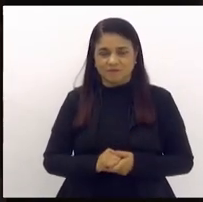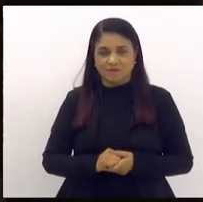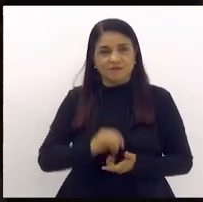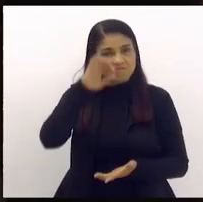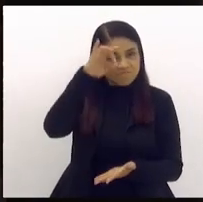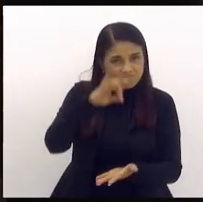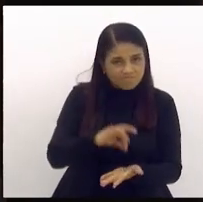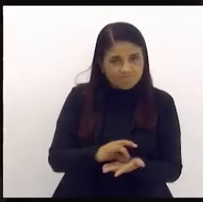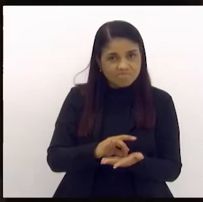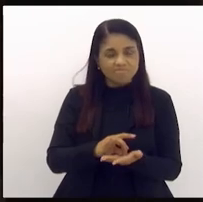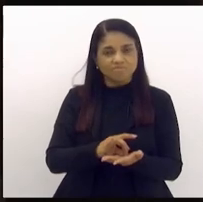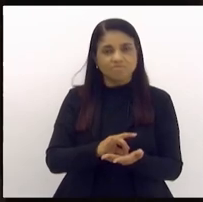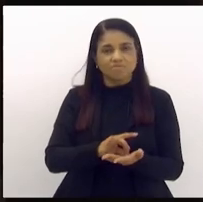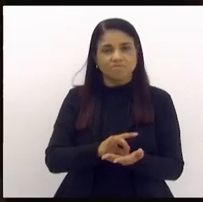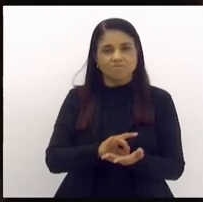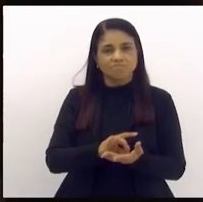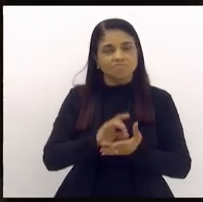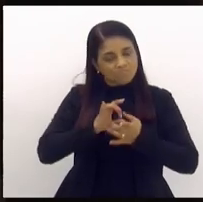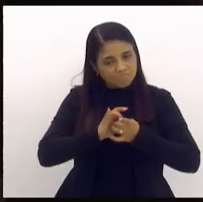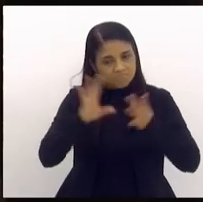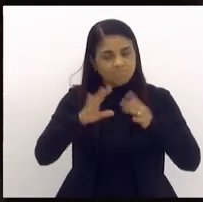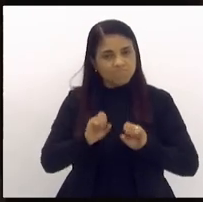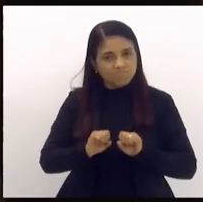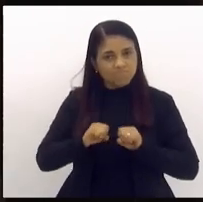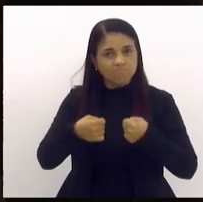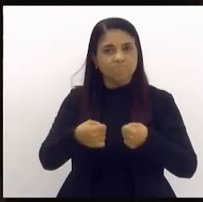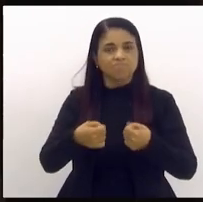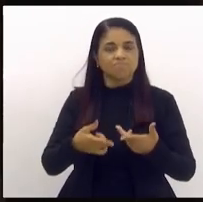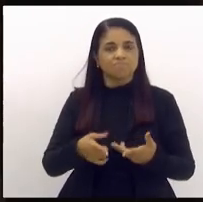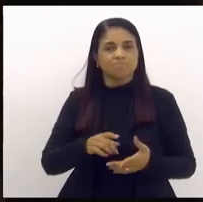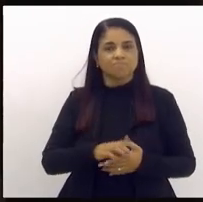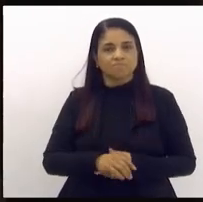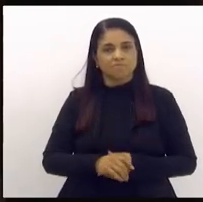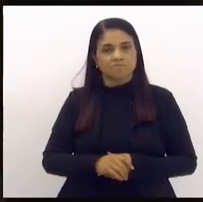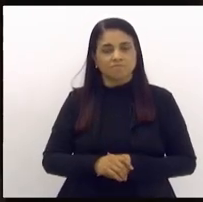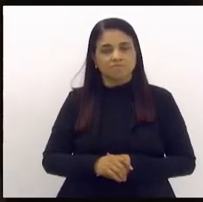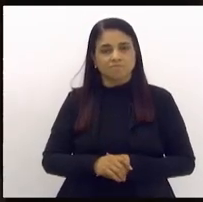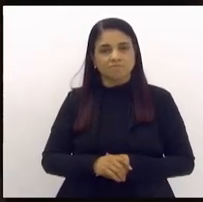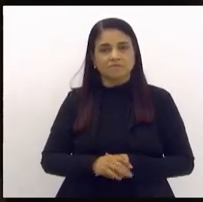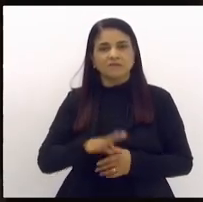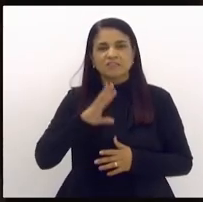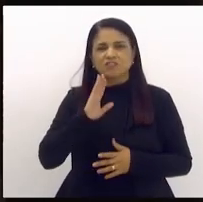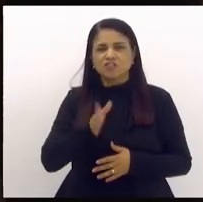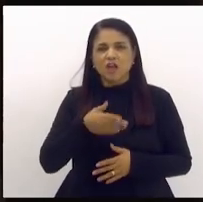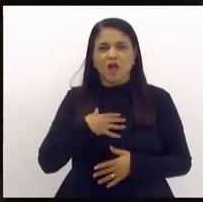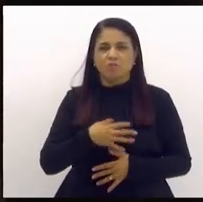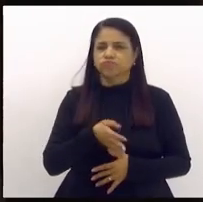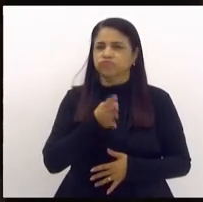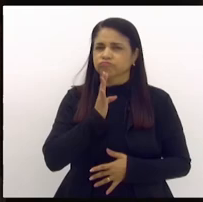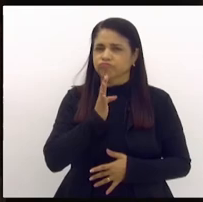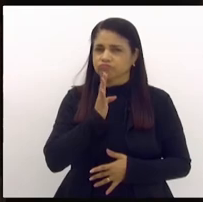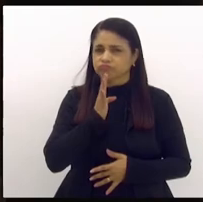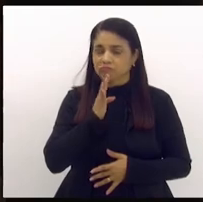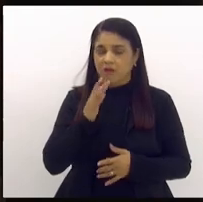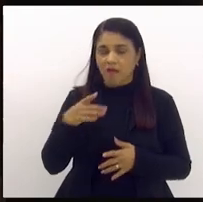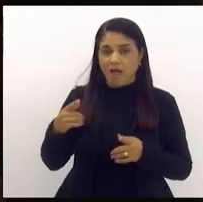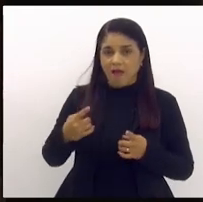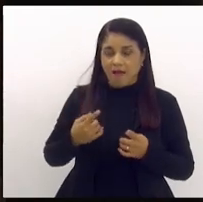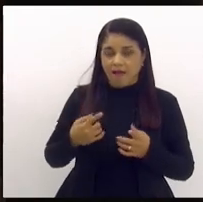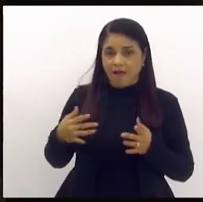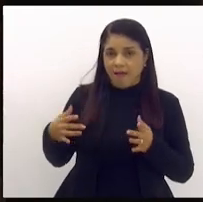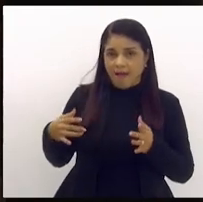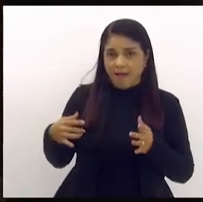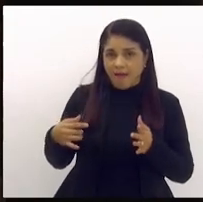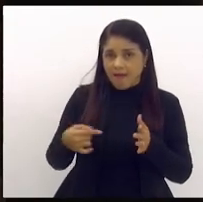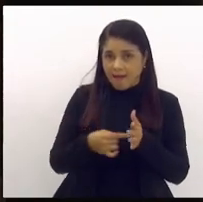verdade, e a verdade vos libertará. E aí, já tomamos conhecimento. Ameaças aos